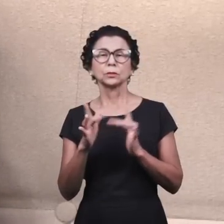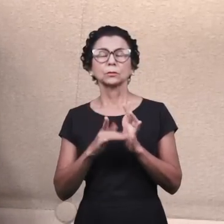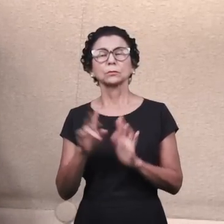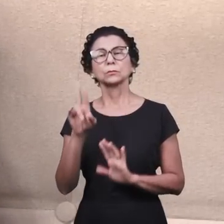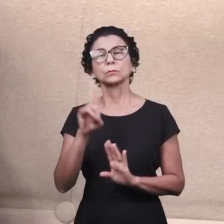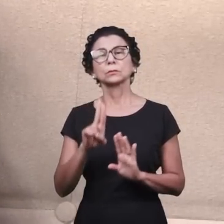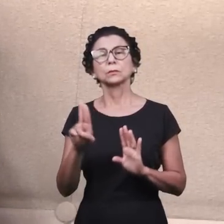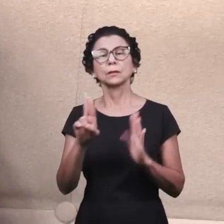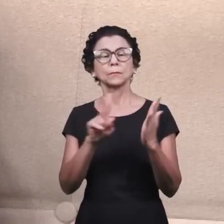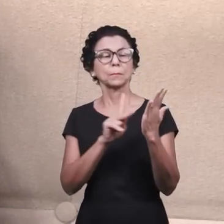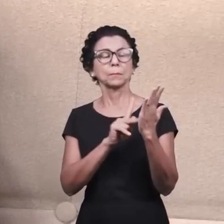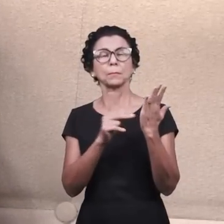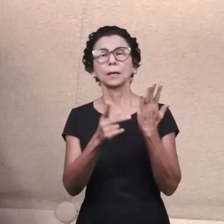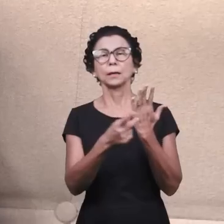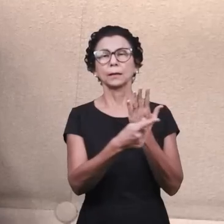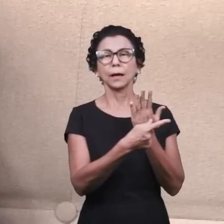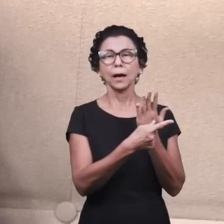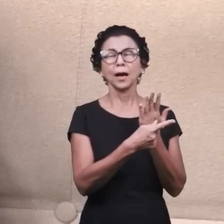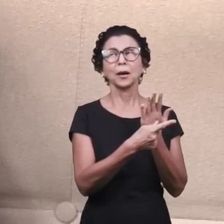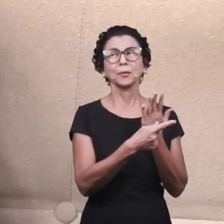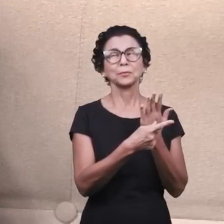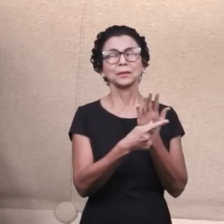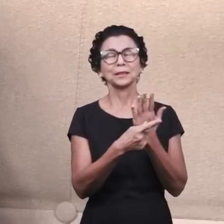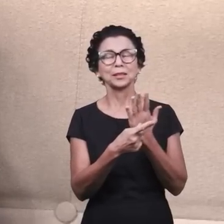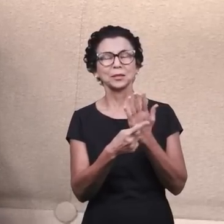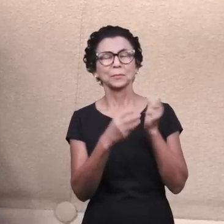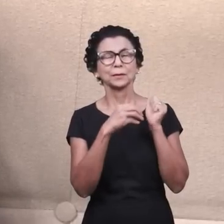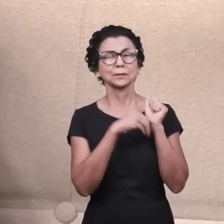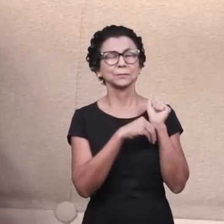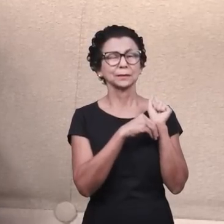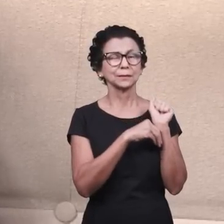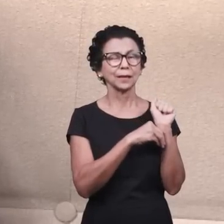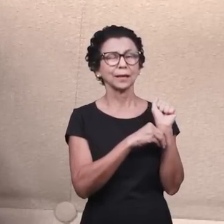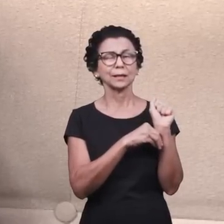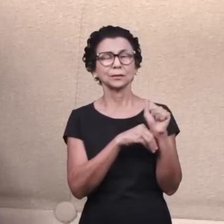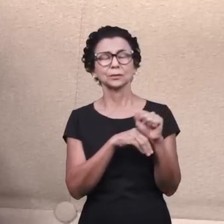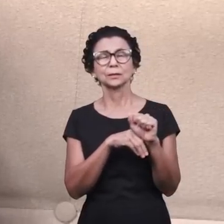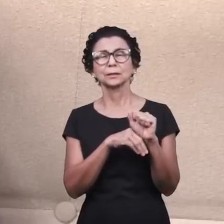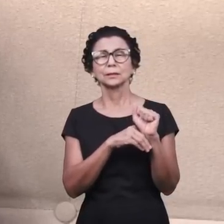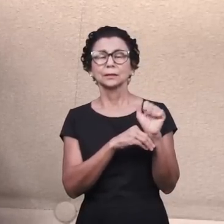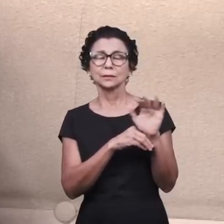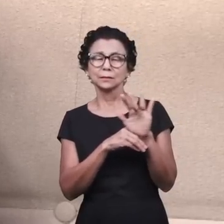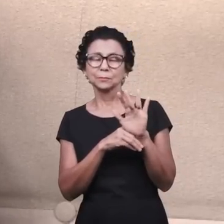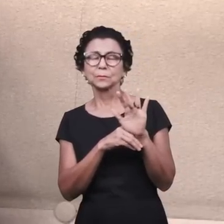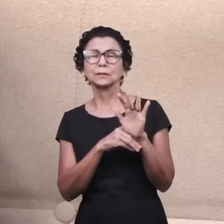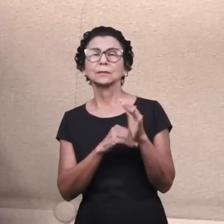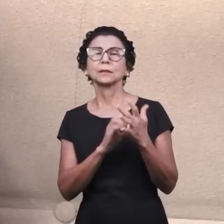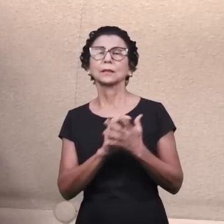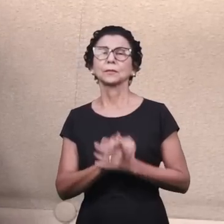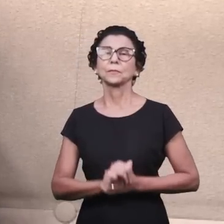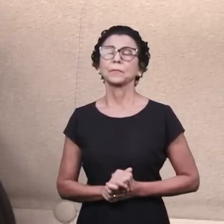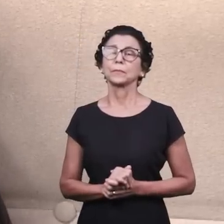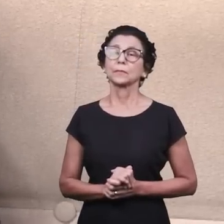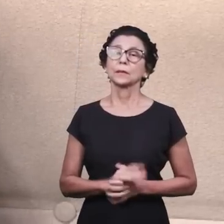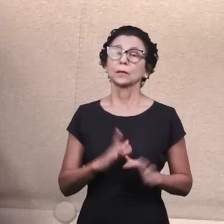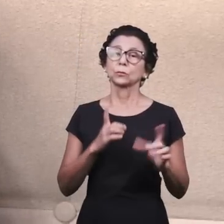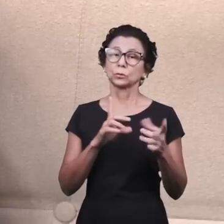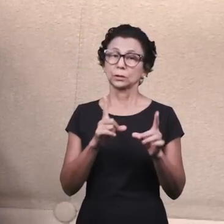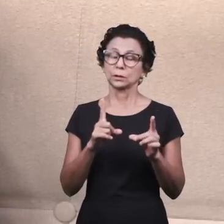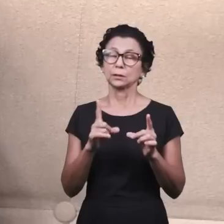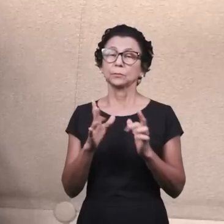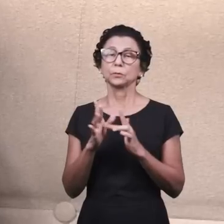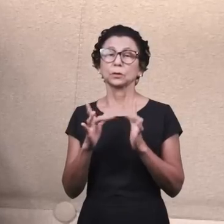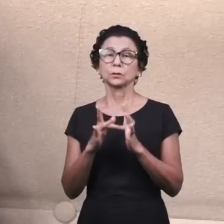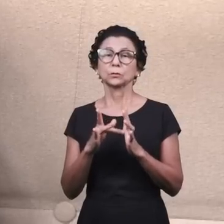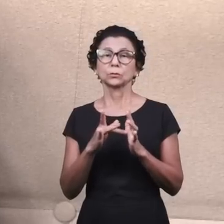de parábolas para falar dos seus mistérios, mas para os discípulos falava de forma mais íntima e abertamente,